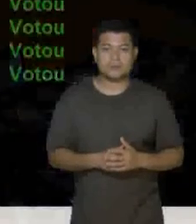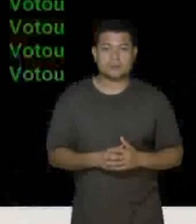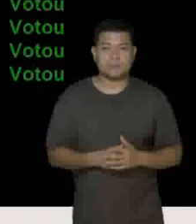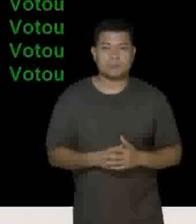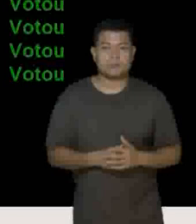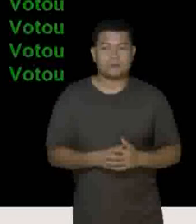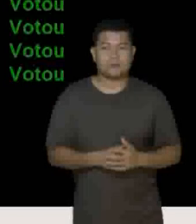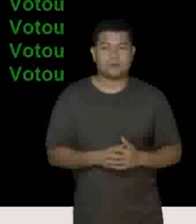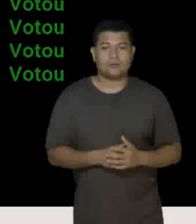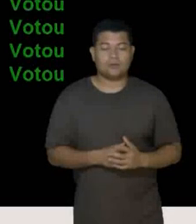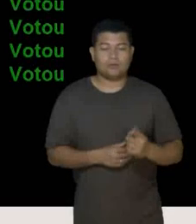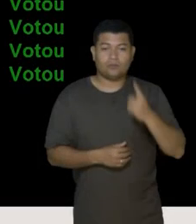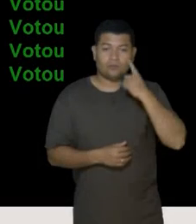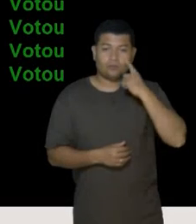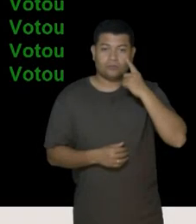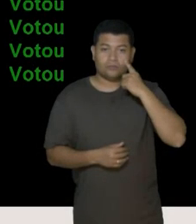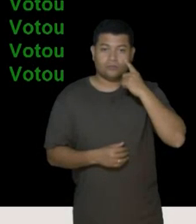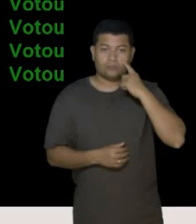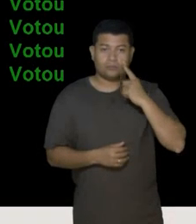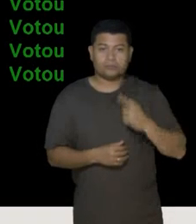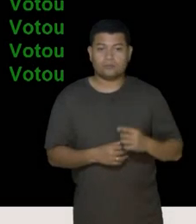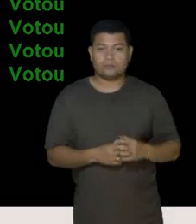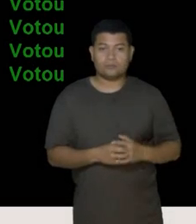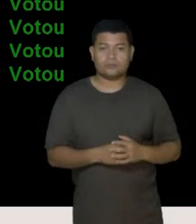20. Deputado Volney Weber.